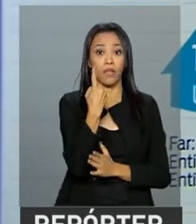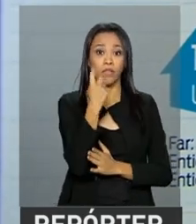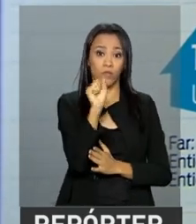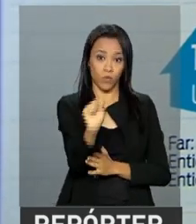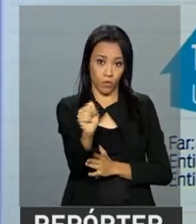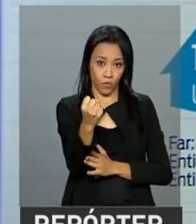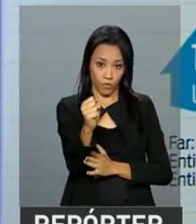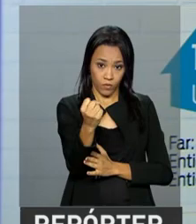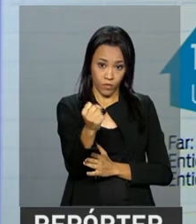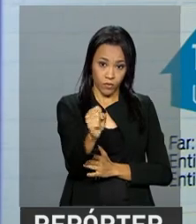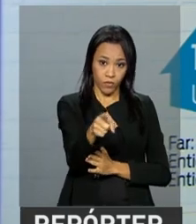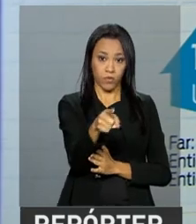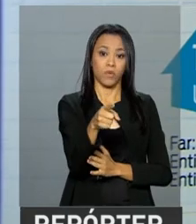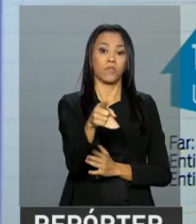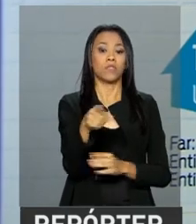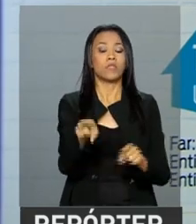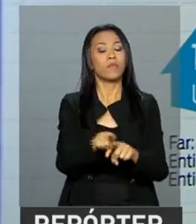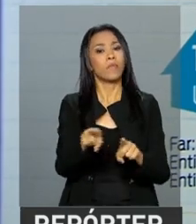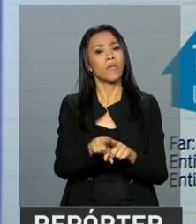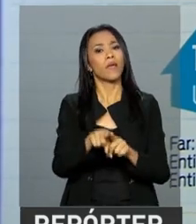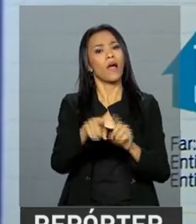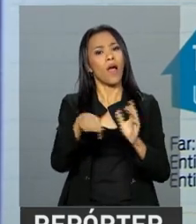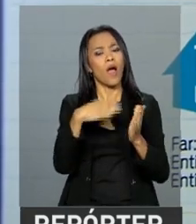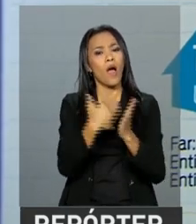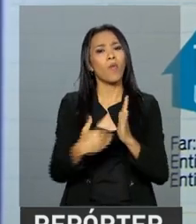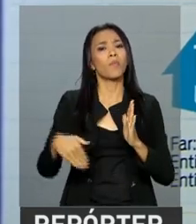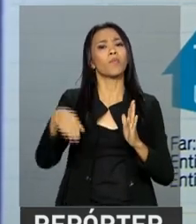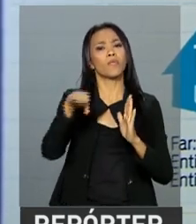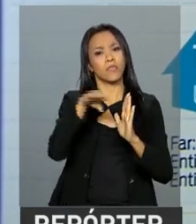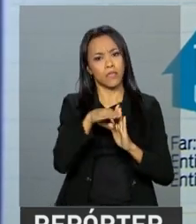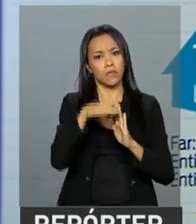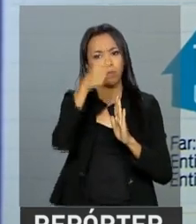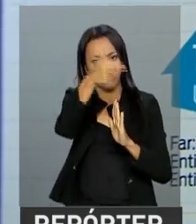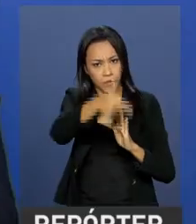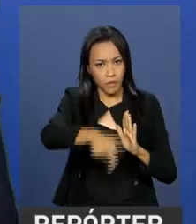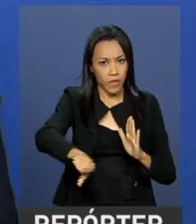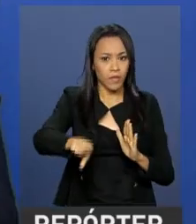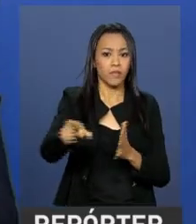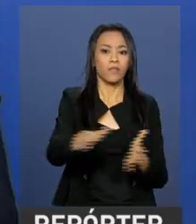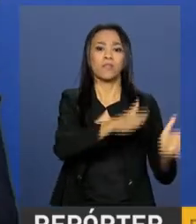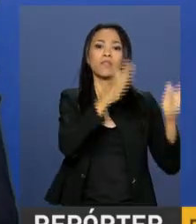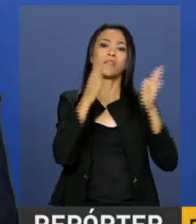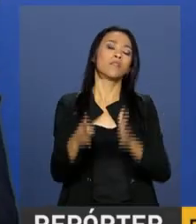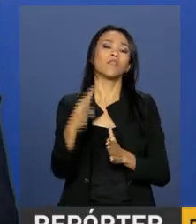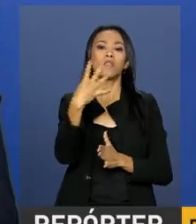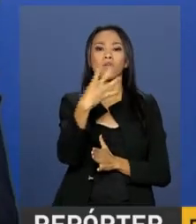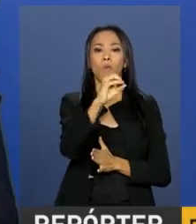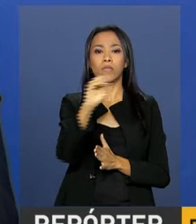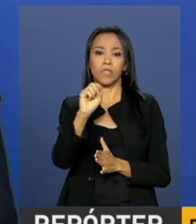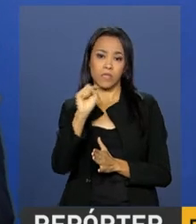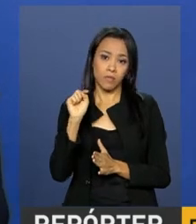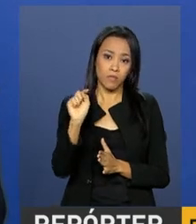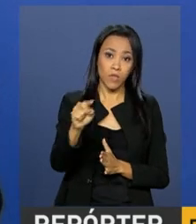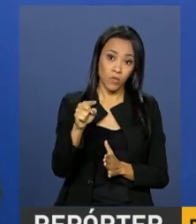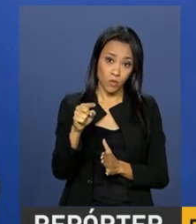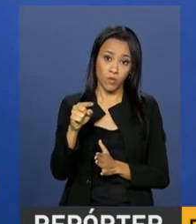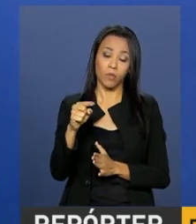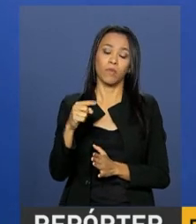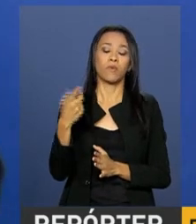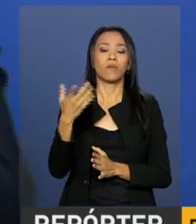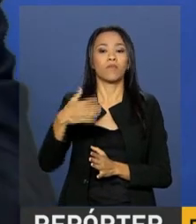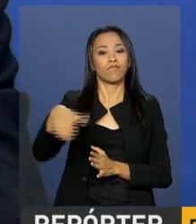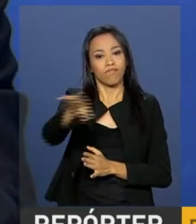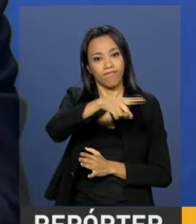também aumentando a participação da faixa e meio do programa e 400 mil unidades na faixa 2 e